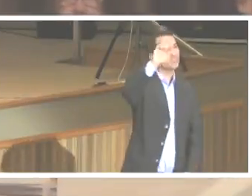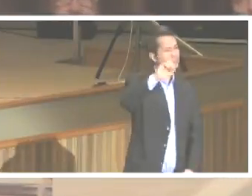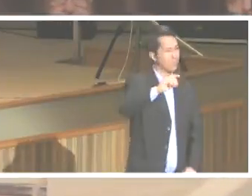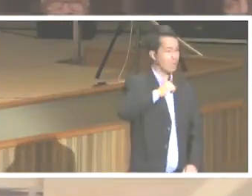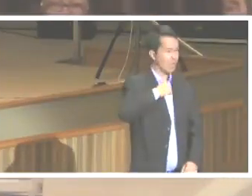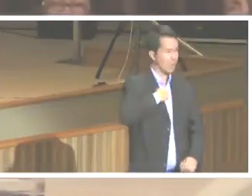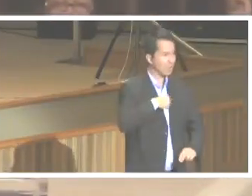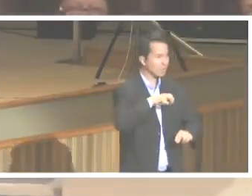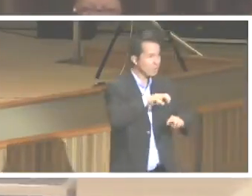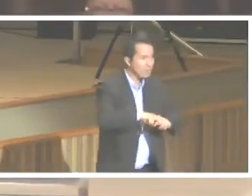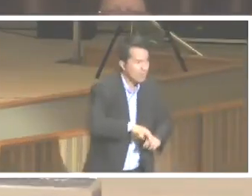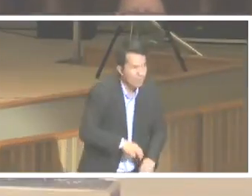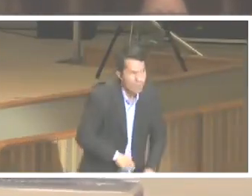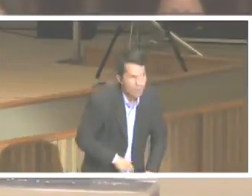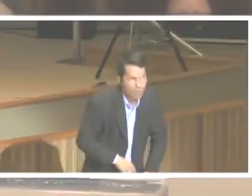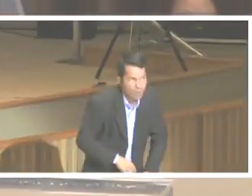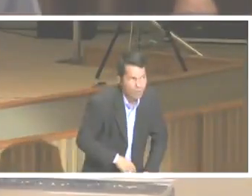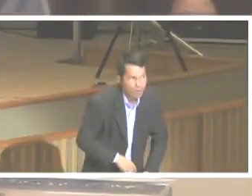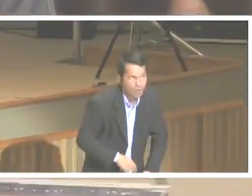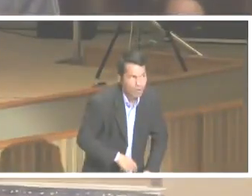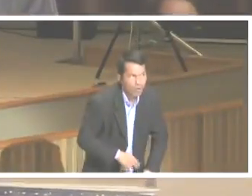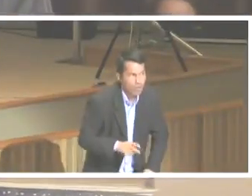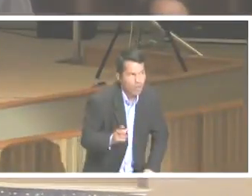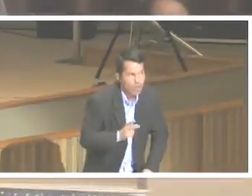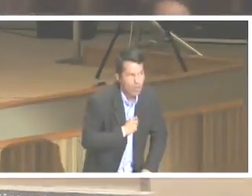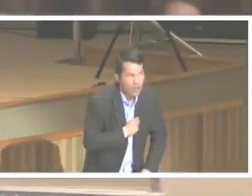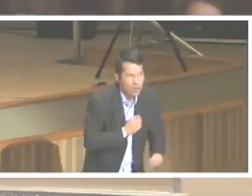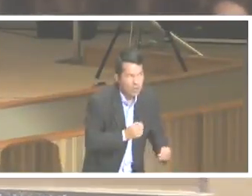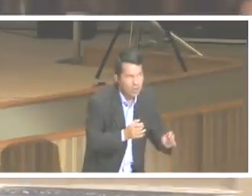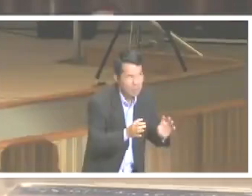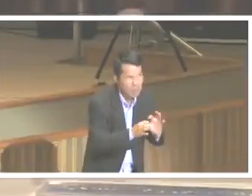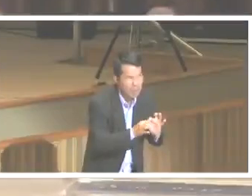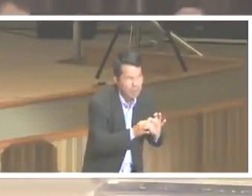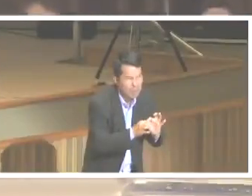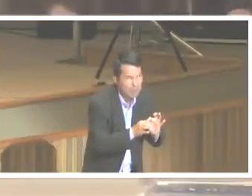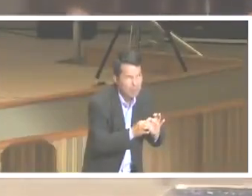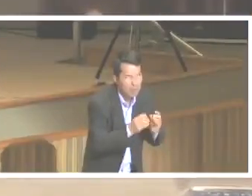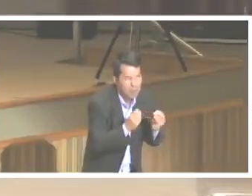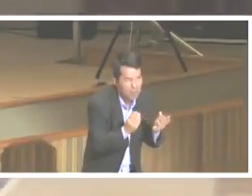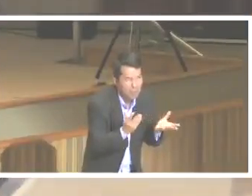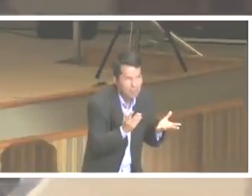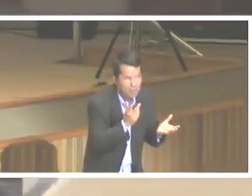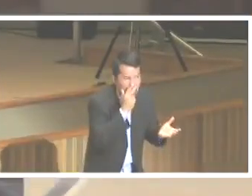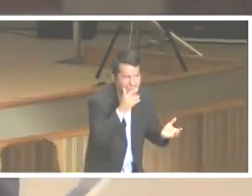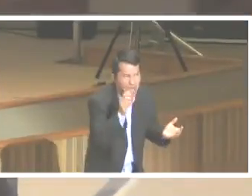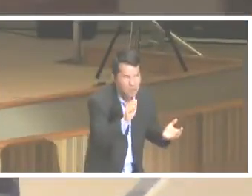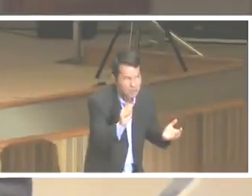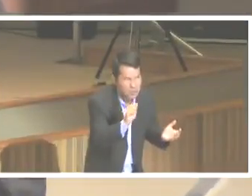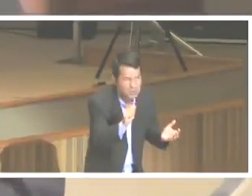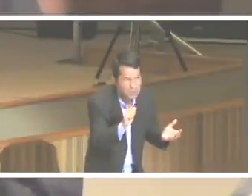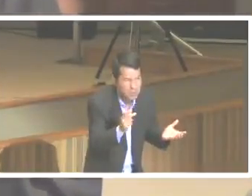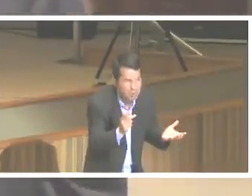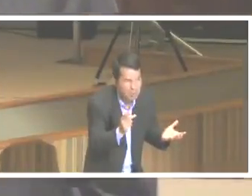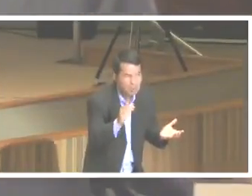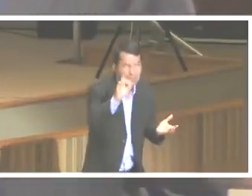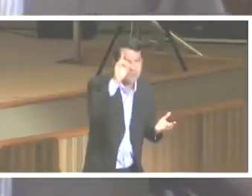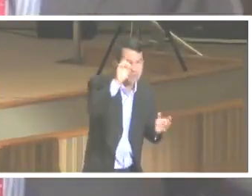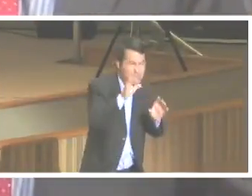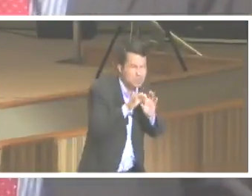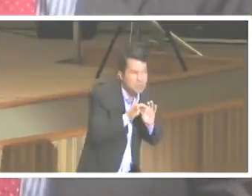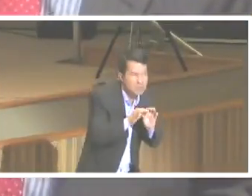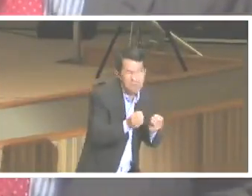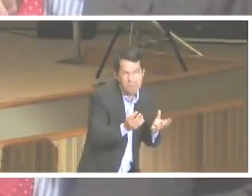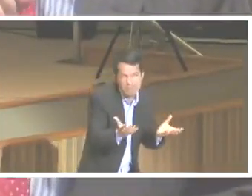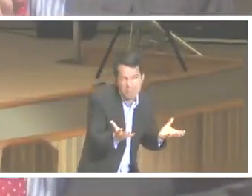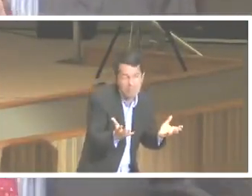conhecido como sócio de deus por que onde quer que ele fosse ele cantava uma canção uma